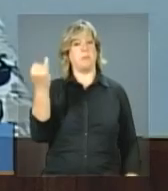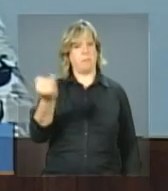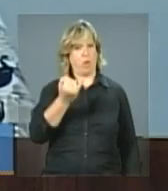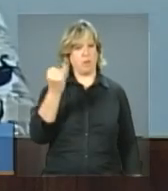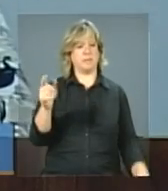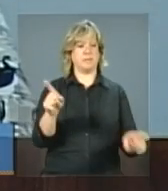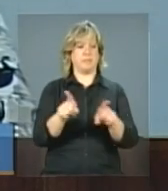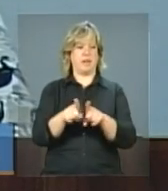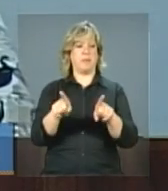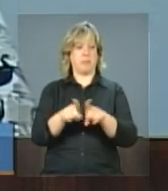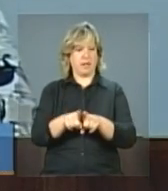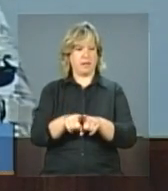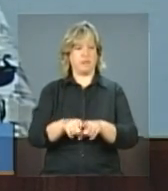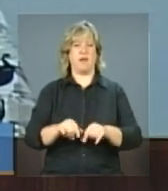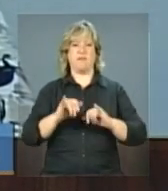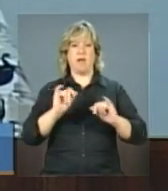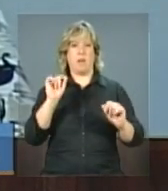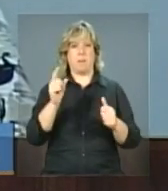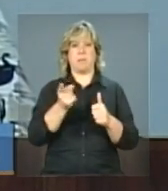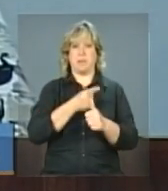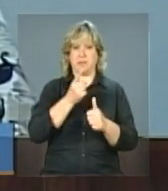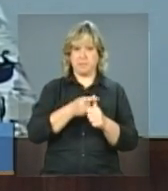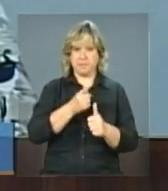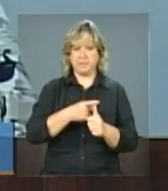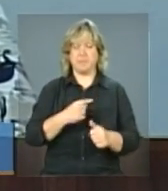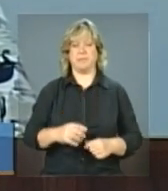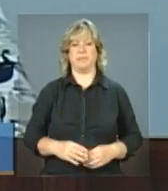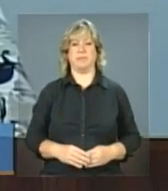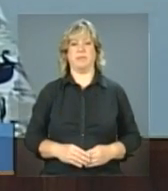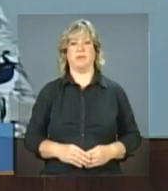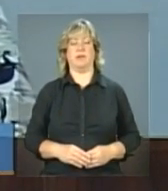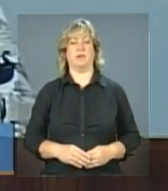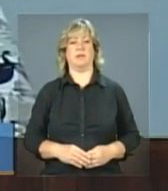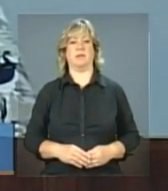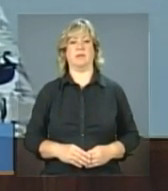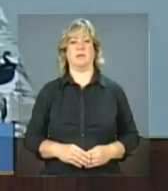colocar que, primeiro,